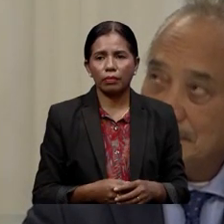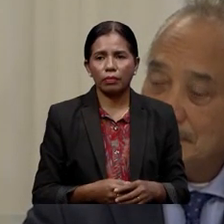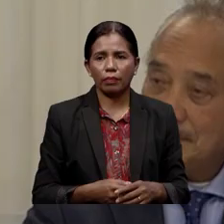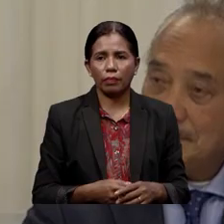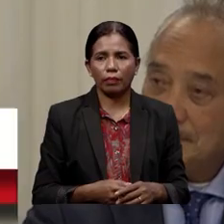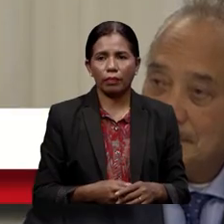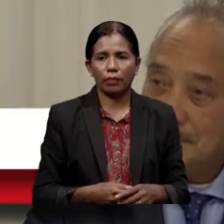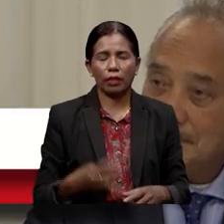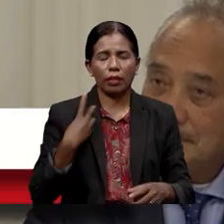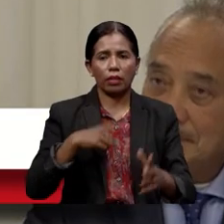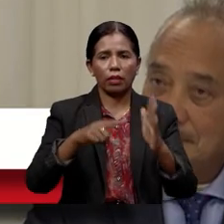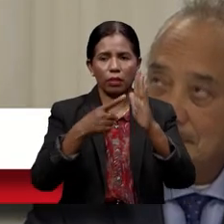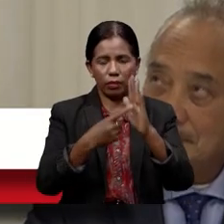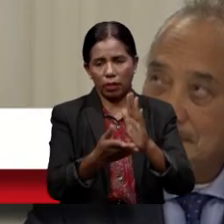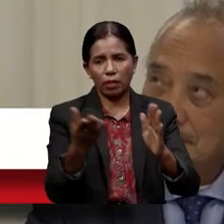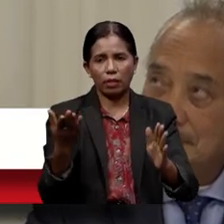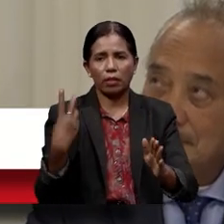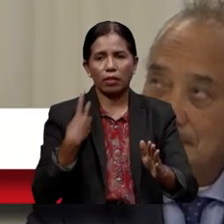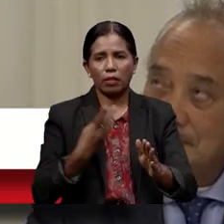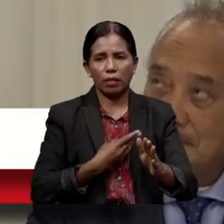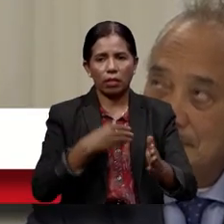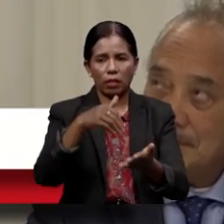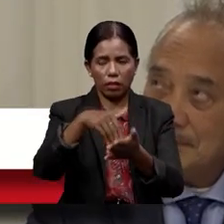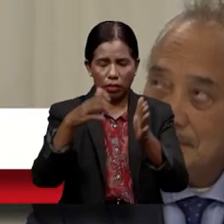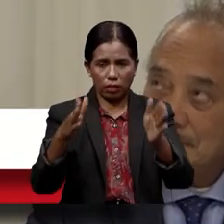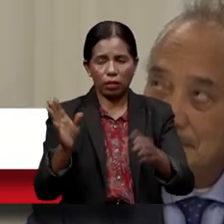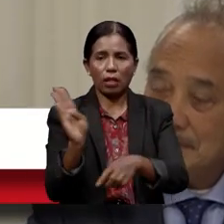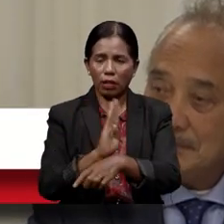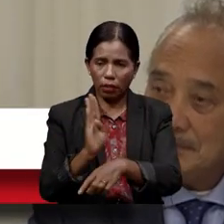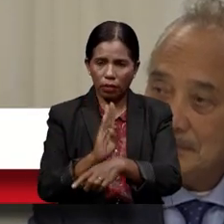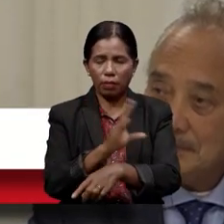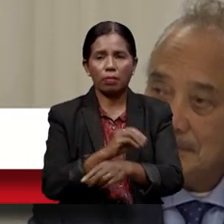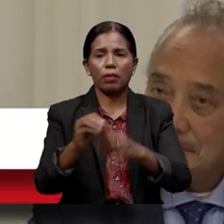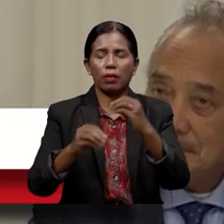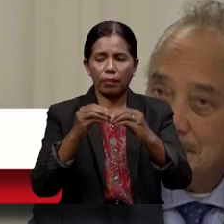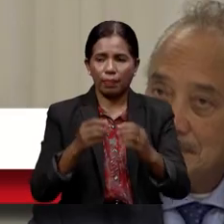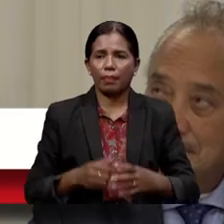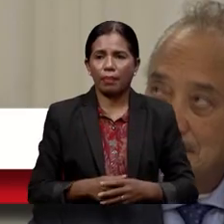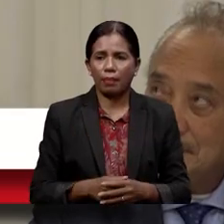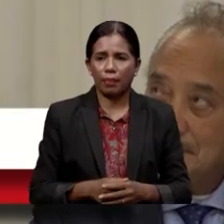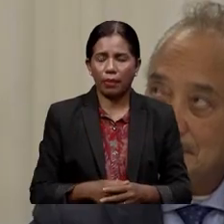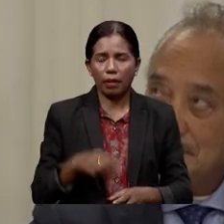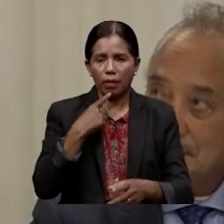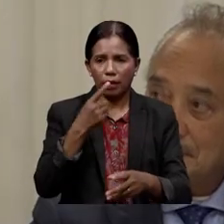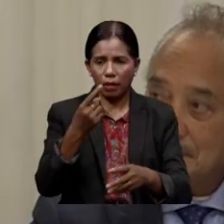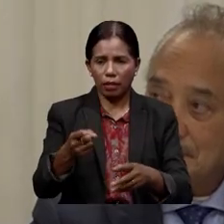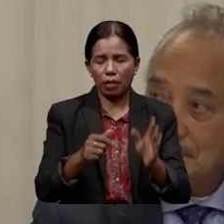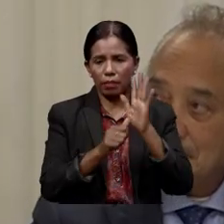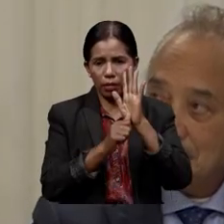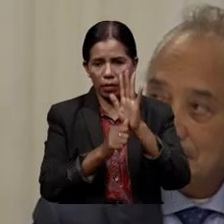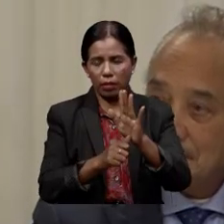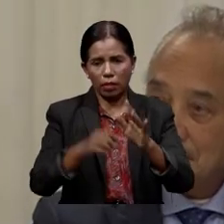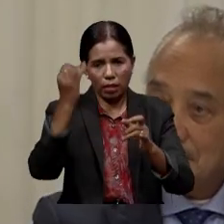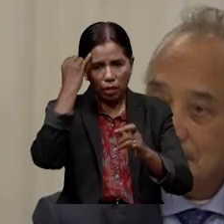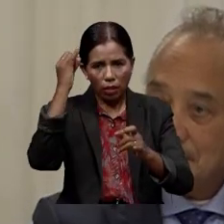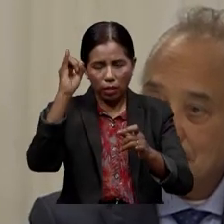pode dizer, do nosso primeiro-ministro, meu irmão e amigo, Cairo Alexandre João. Quando em fevereiro lhe apresentámos a ideia,